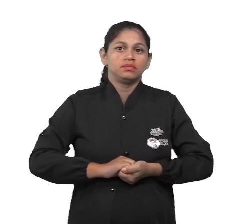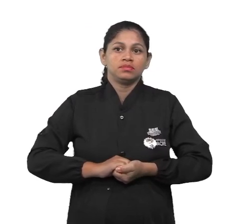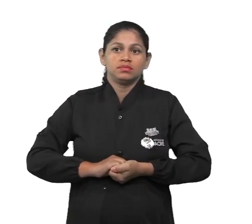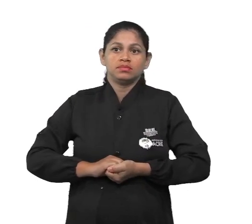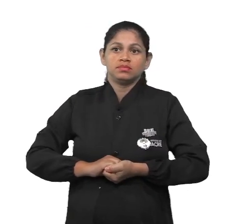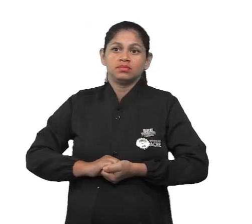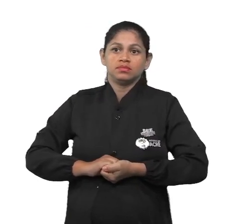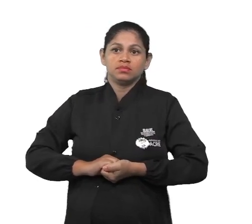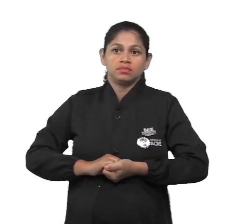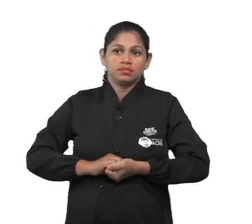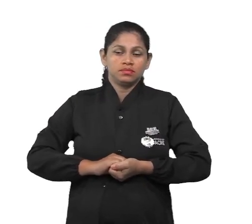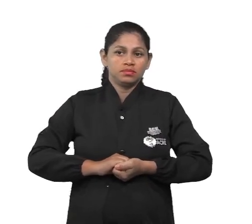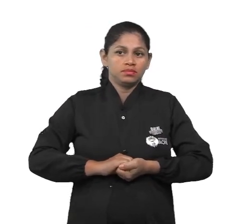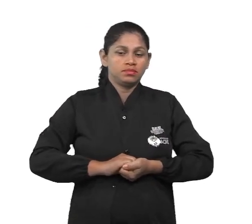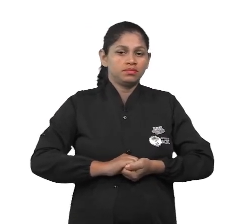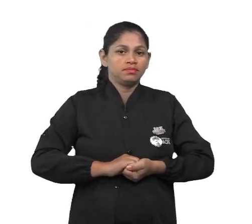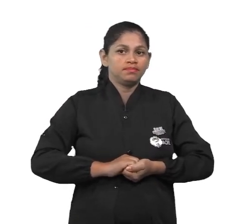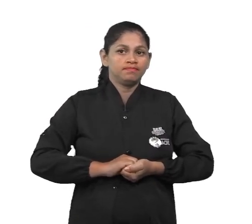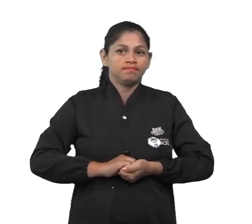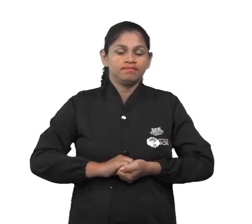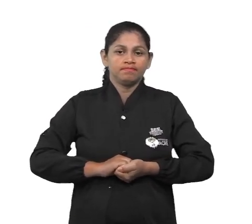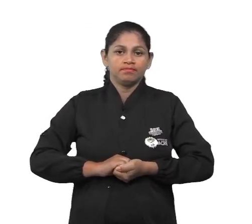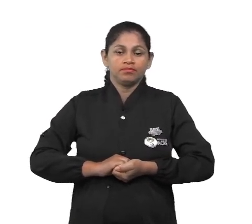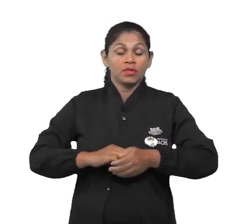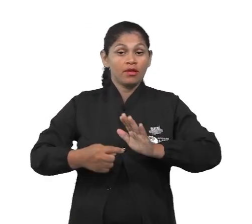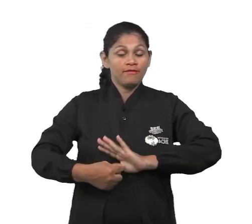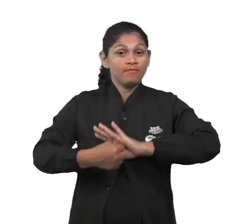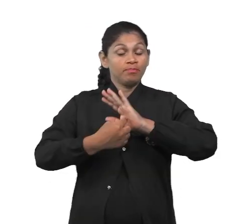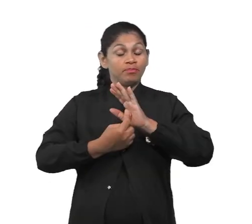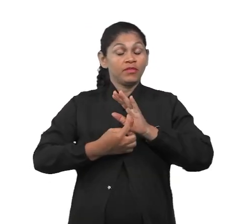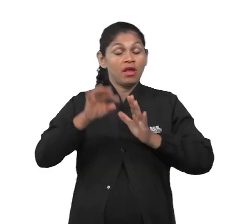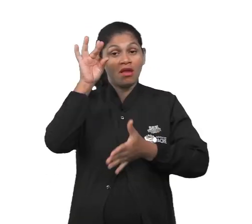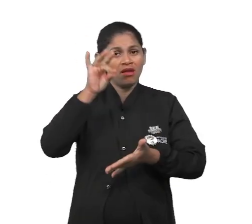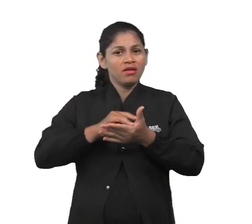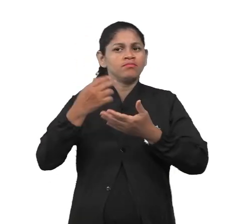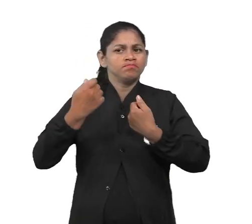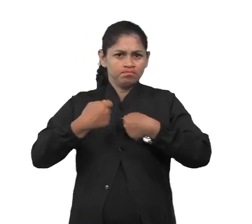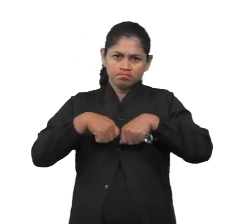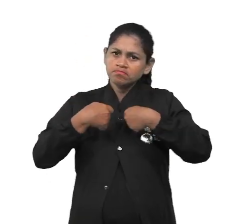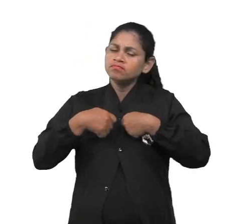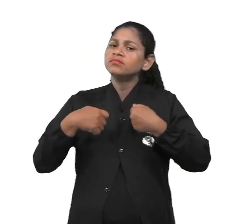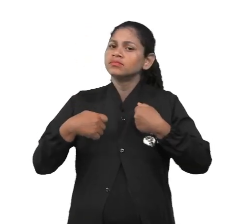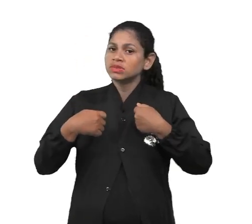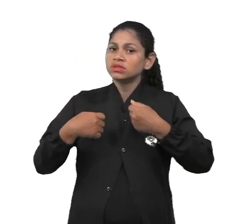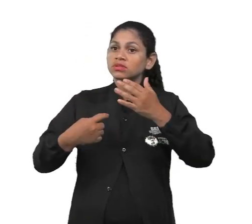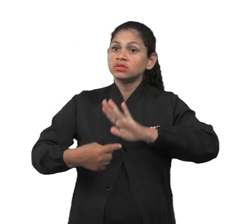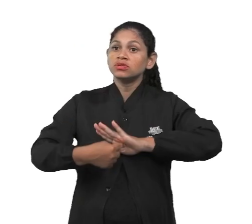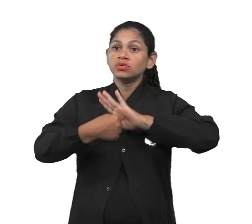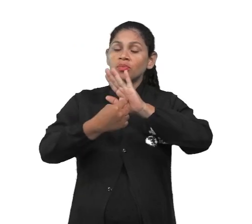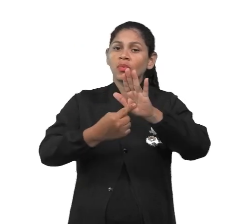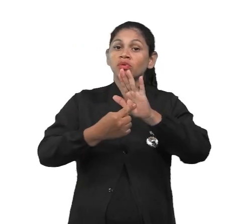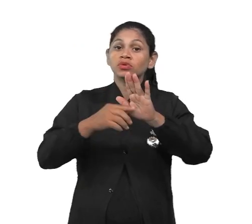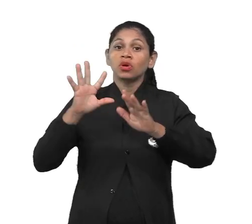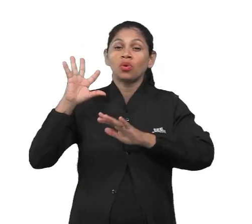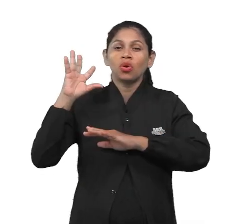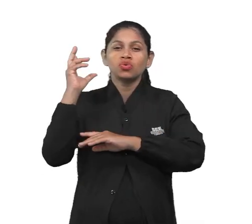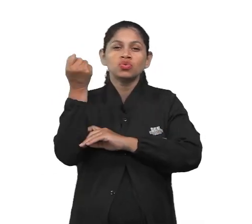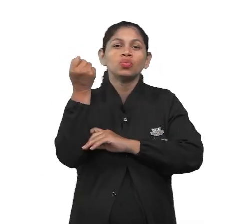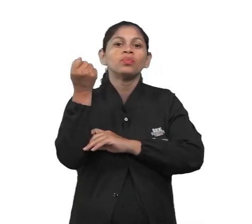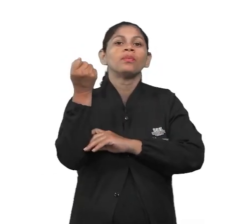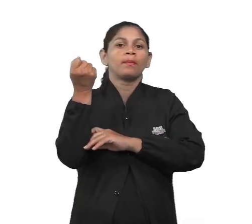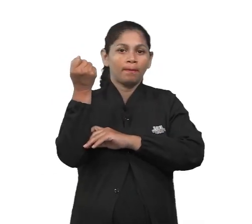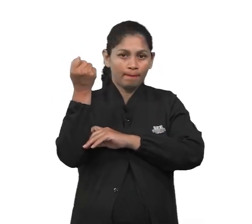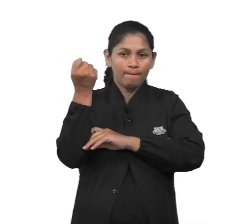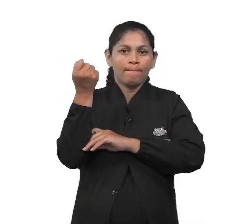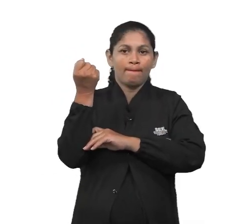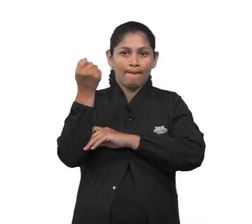de uma solução. Lembrando que, específico para o Enem, pessoal, o dissertativo argumentativo do